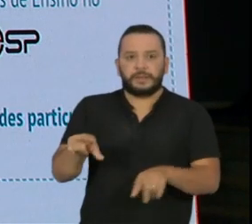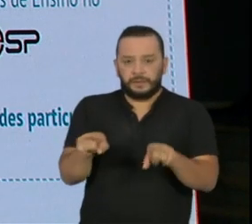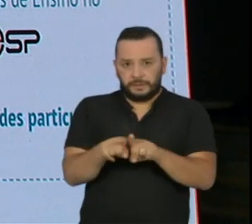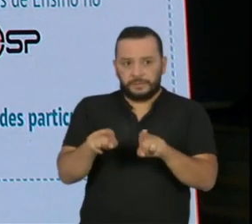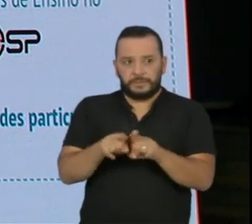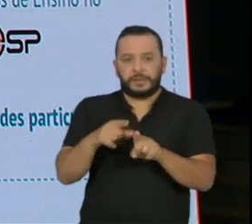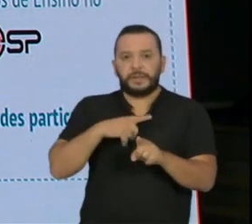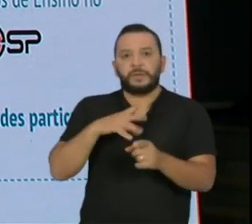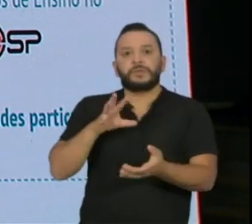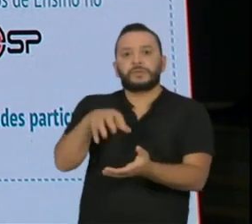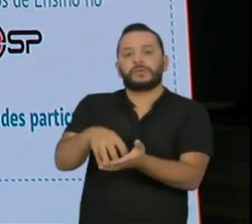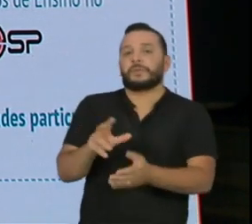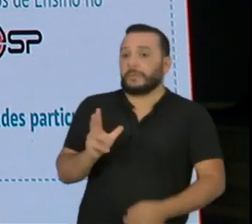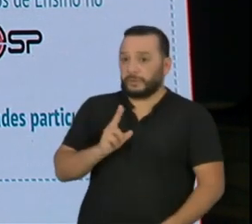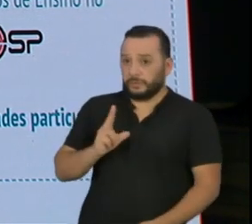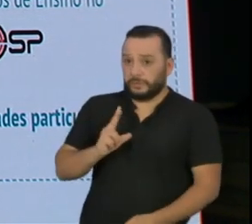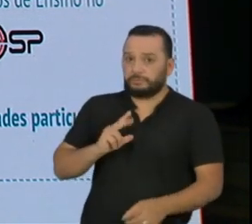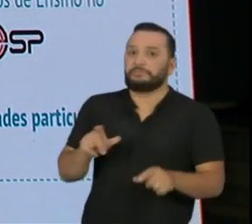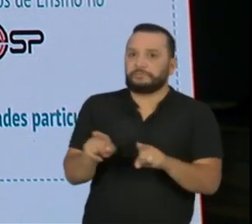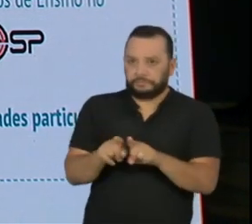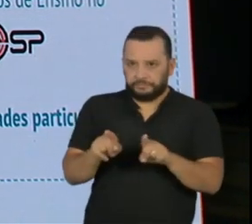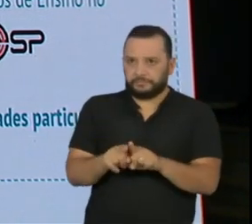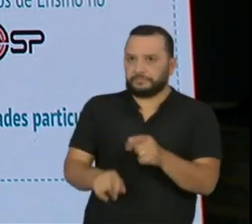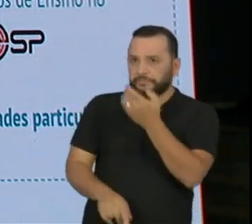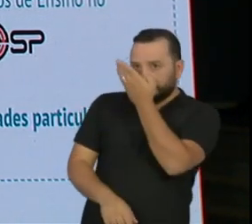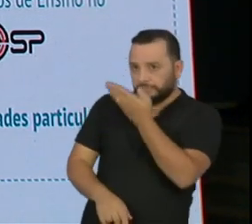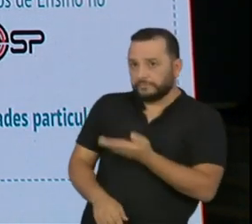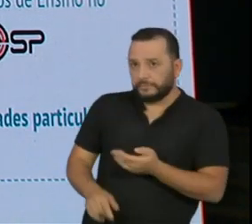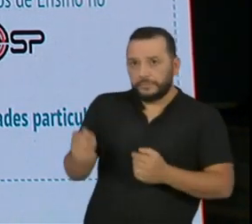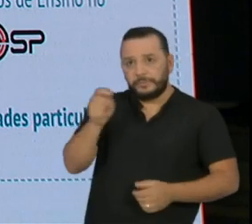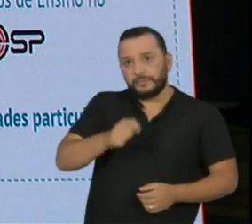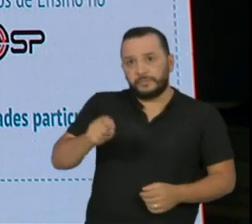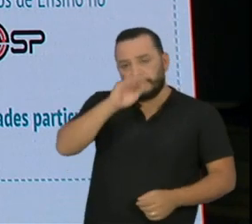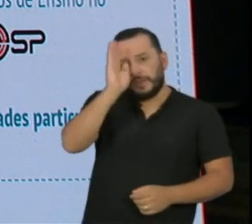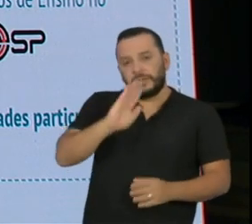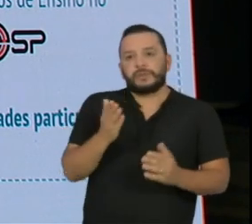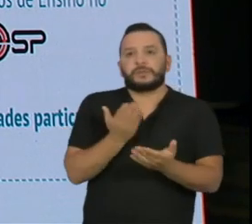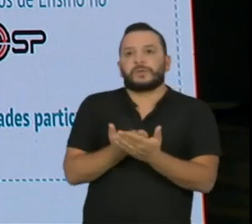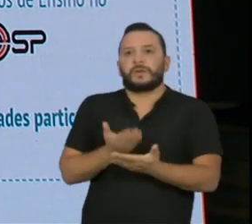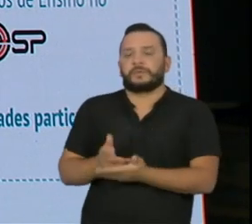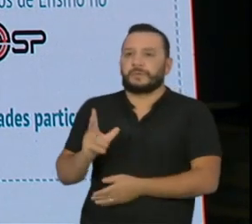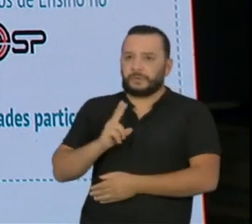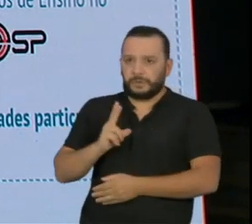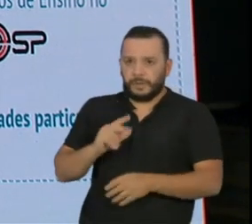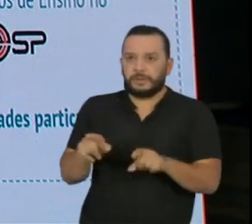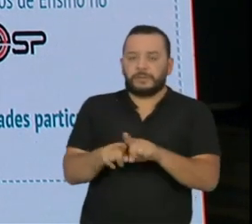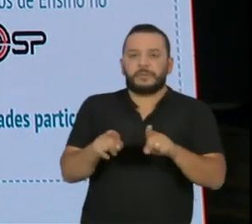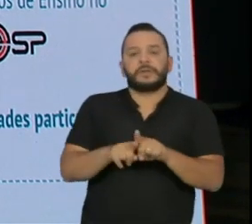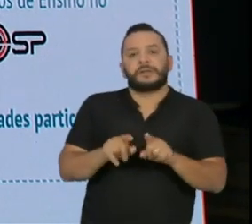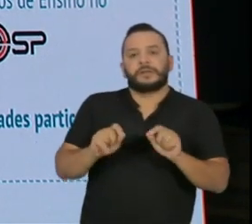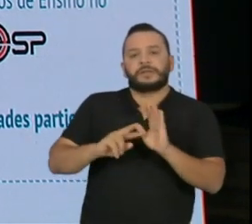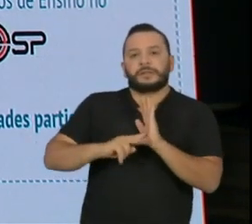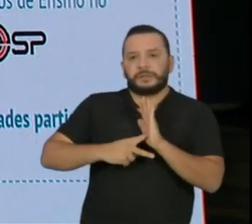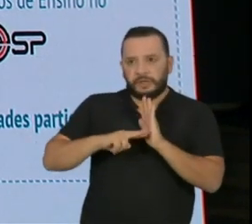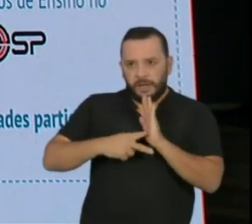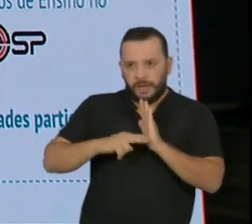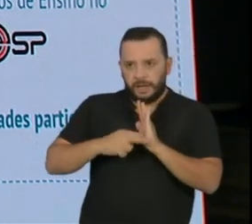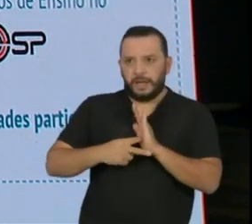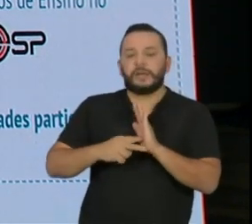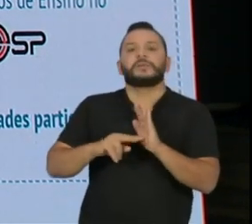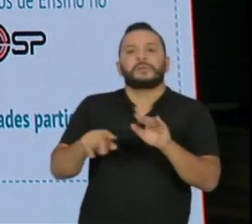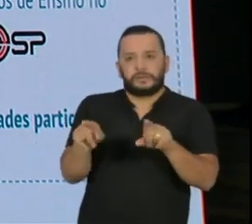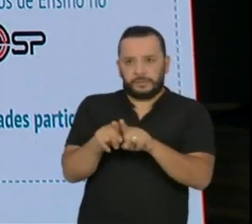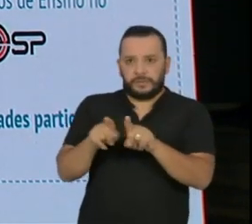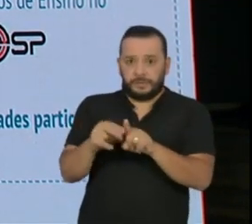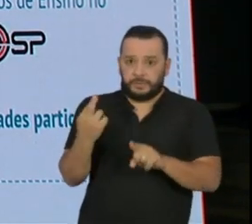e com instituições privadas, logicamente, que já reunimos com a Associação Brasileira de Escolas Particulares, com o Sindicato dos Estabelecimentos, com